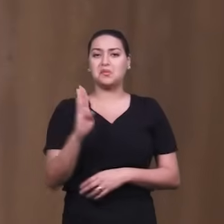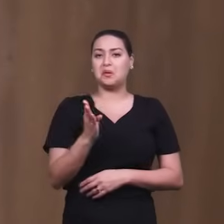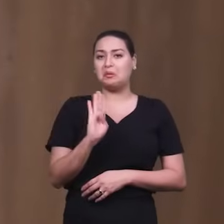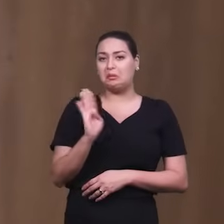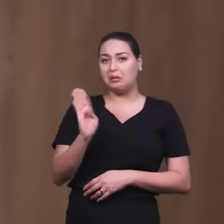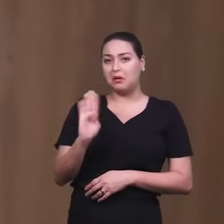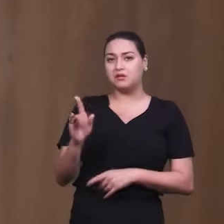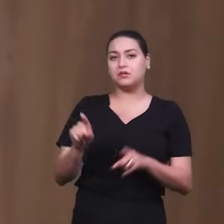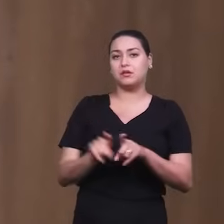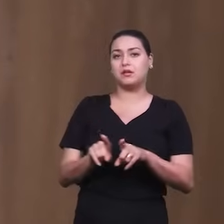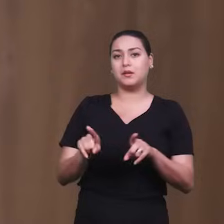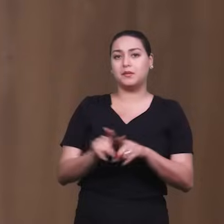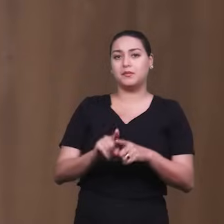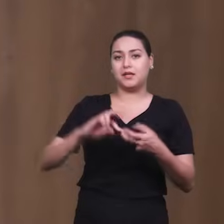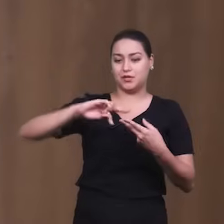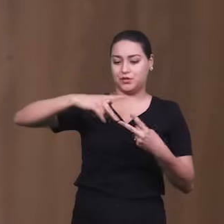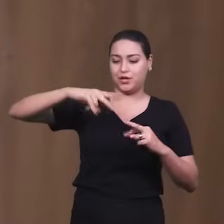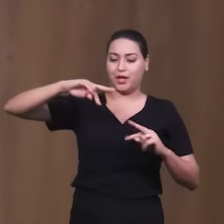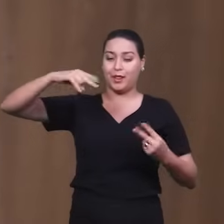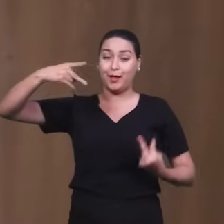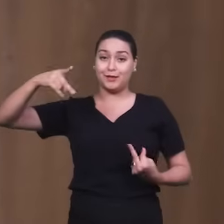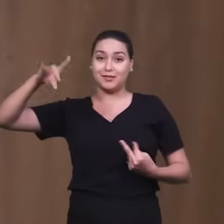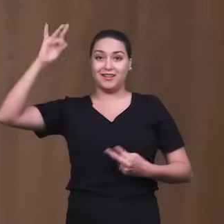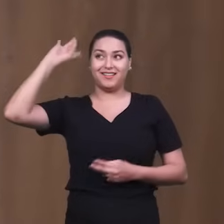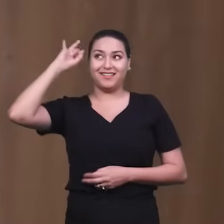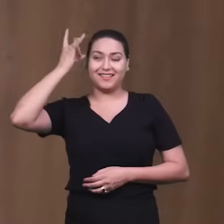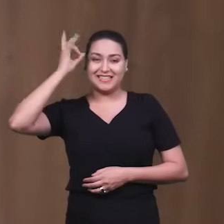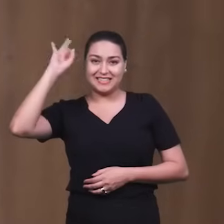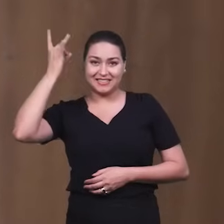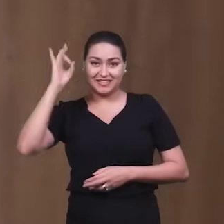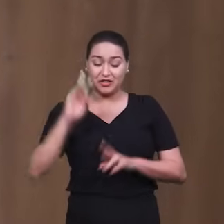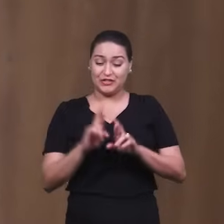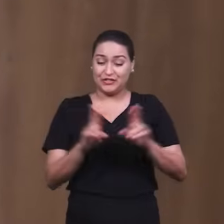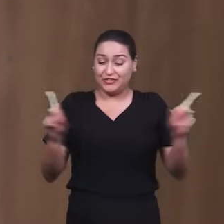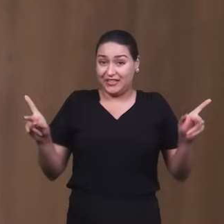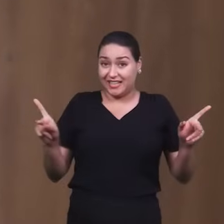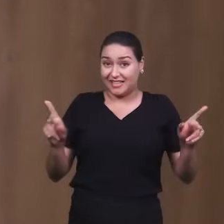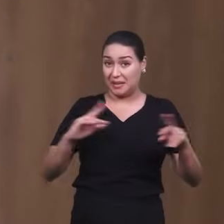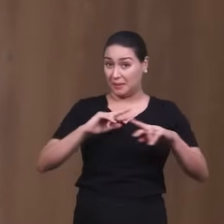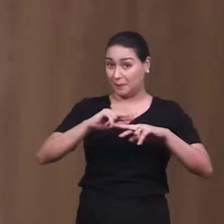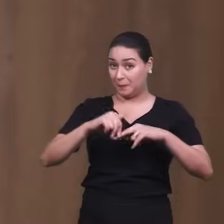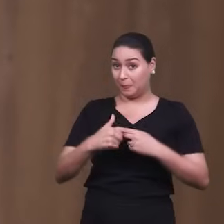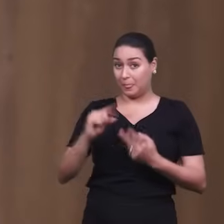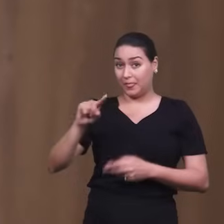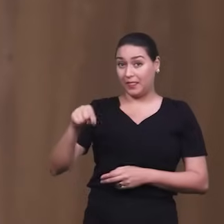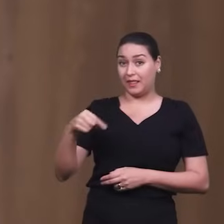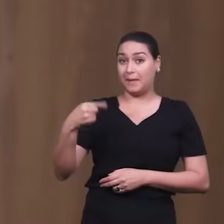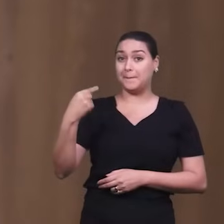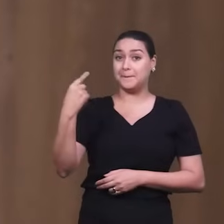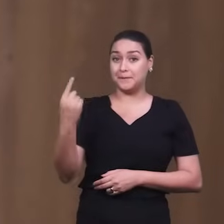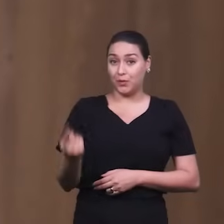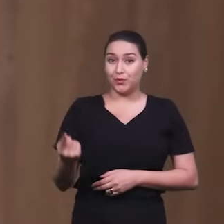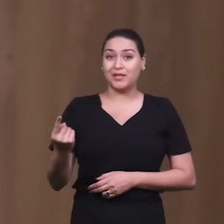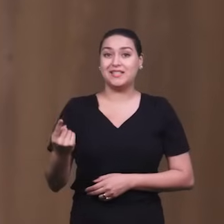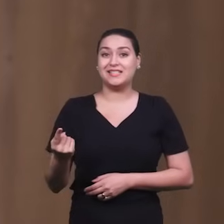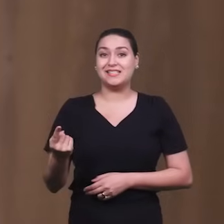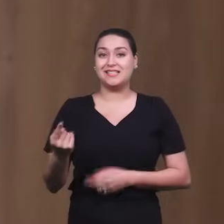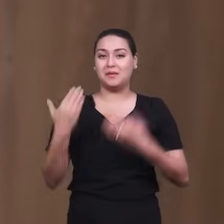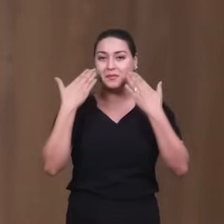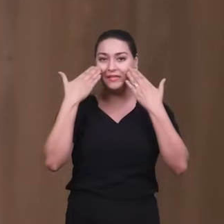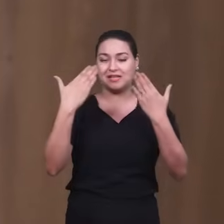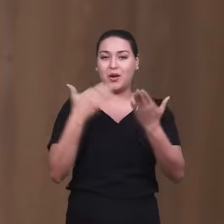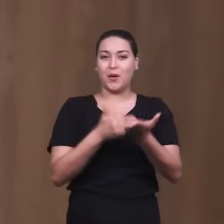do campo biológico, mas temos também uma genética espiritual. Portanto, logo após a